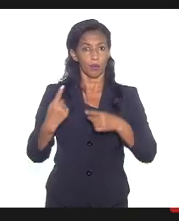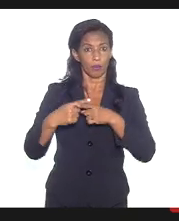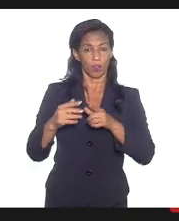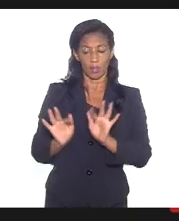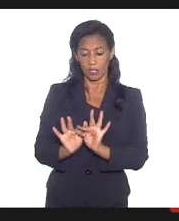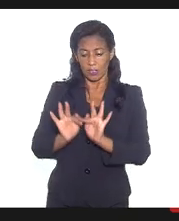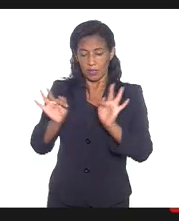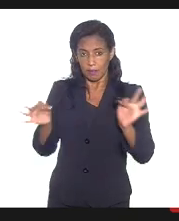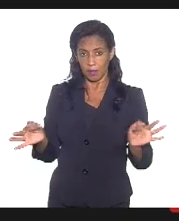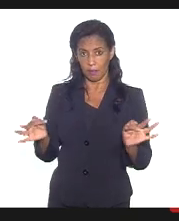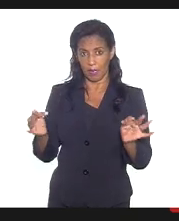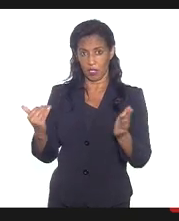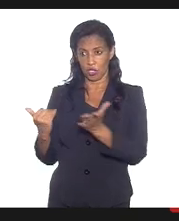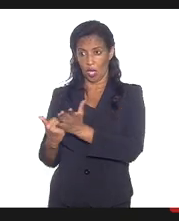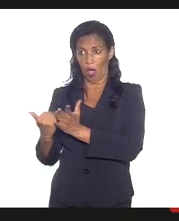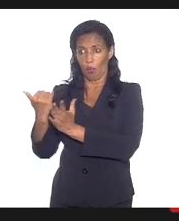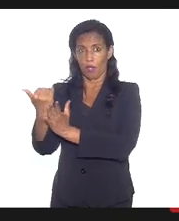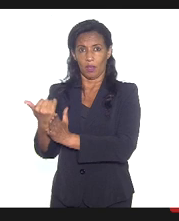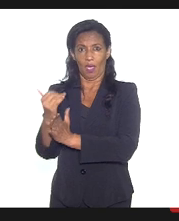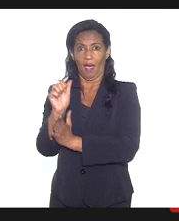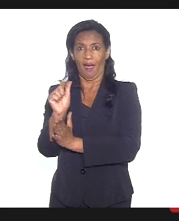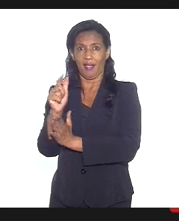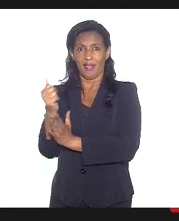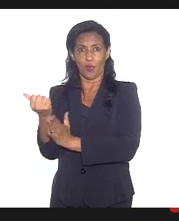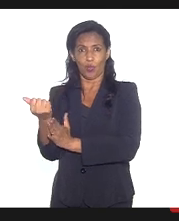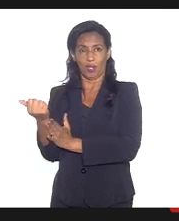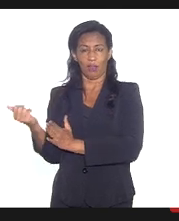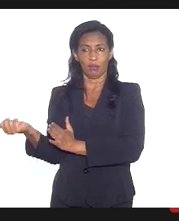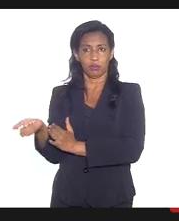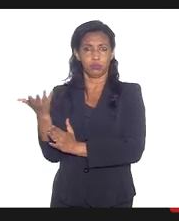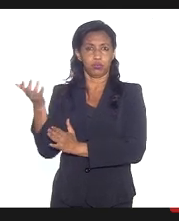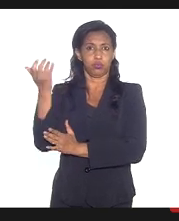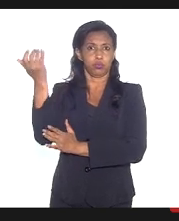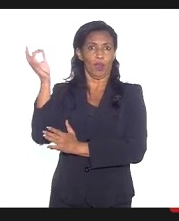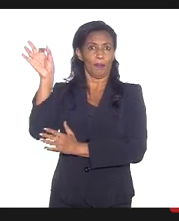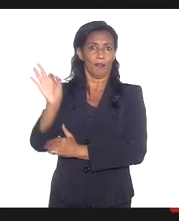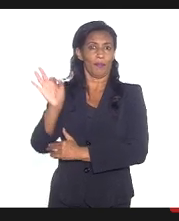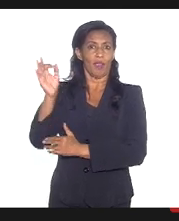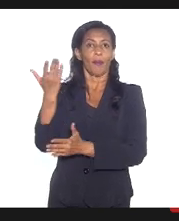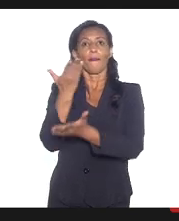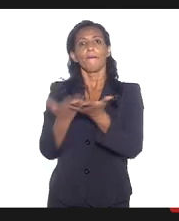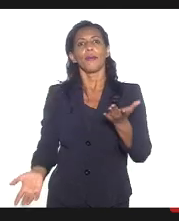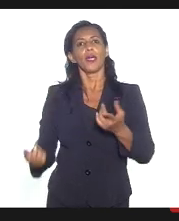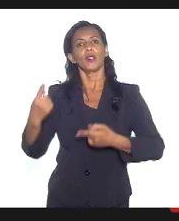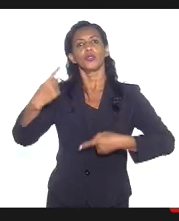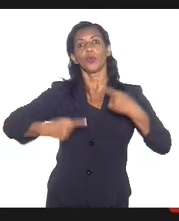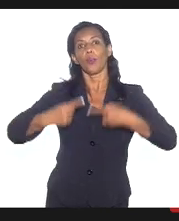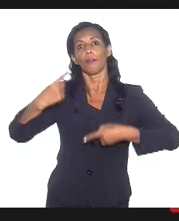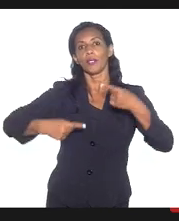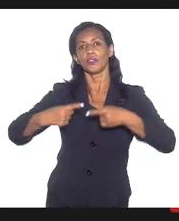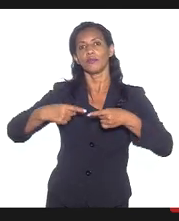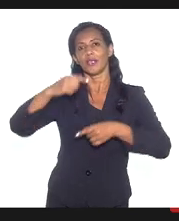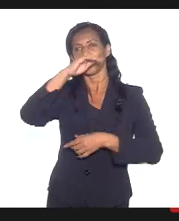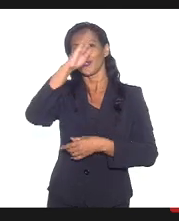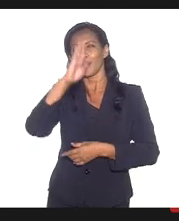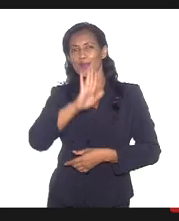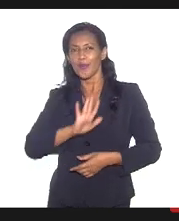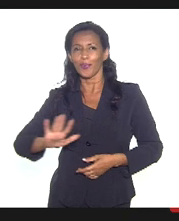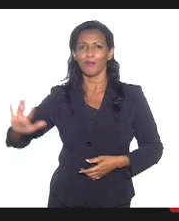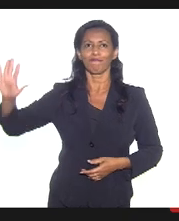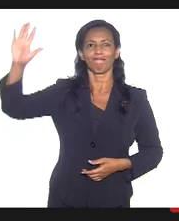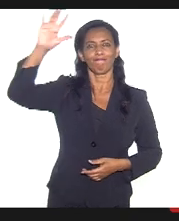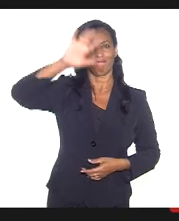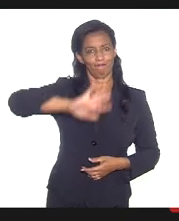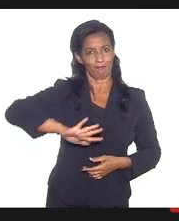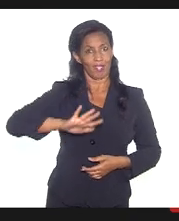simplesmente aumentar a alíquota do gás comprimido não vai resolver, vai perder a competitividade com o Brasil inteiro. Né? Então, teria